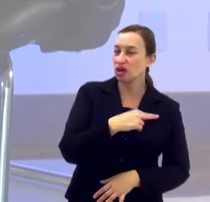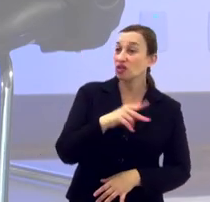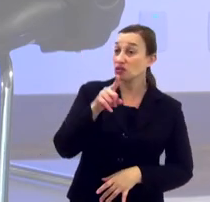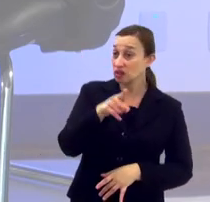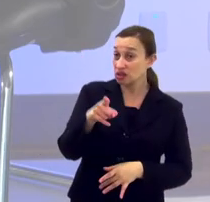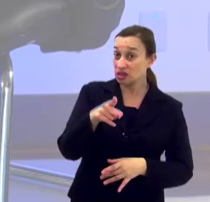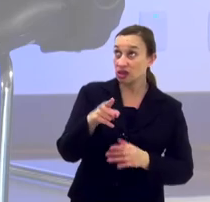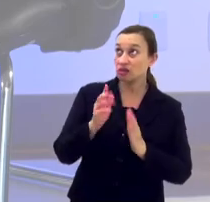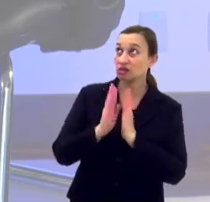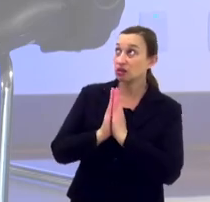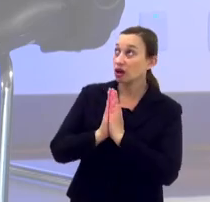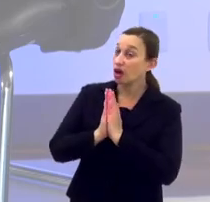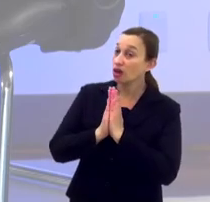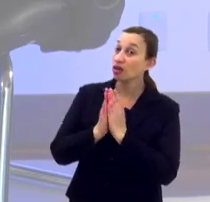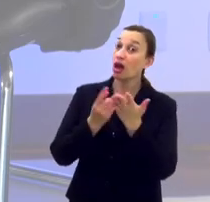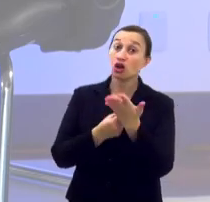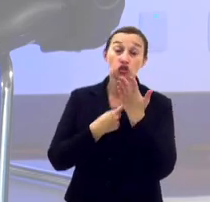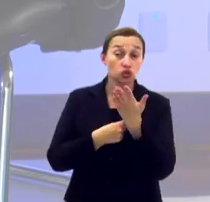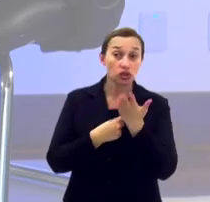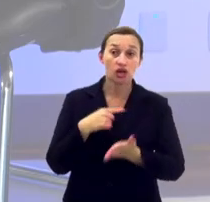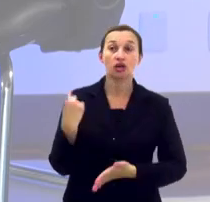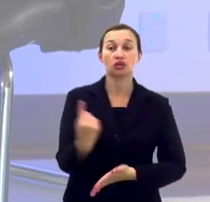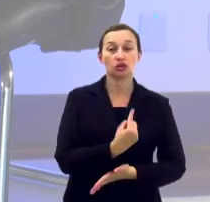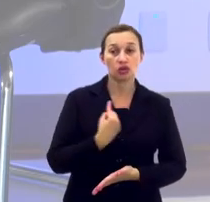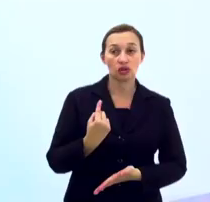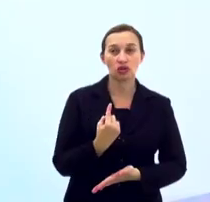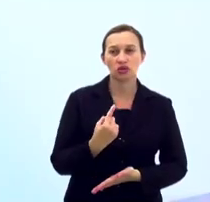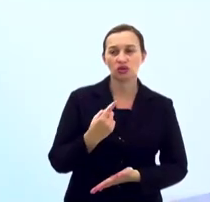Vocês fizeram um favor à humanidade. Como dizia